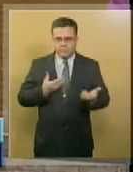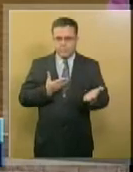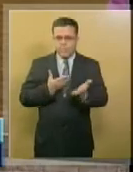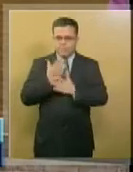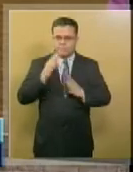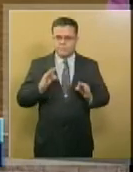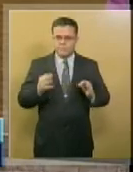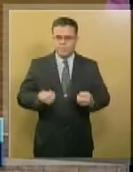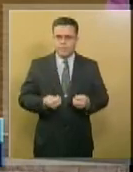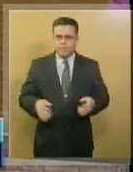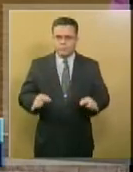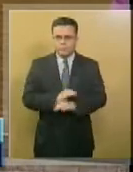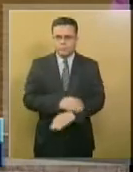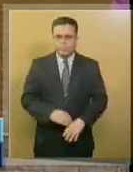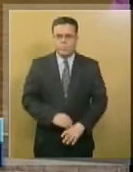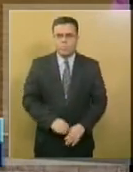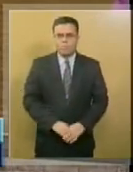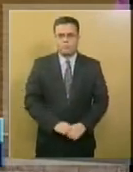aprovados por unanimidade.